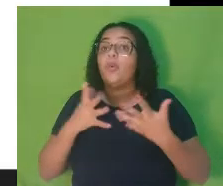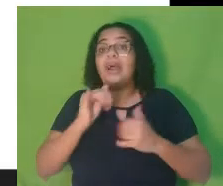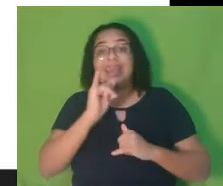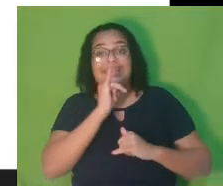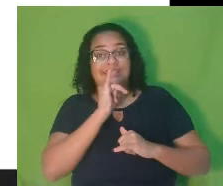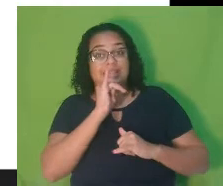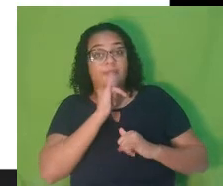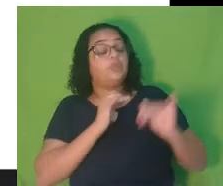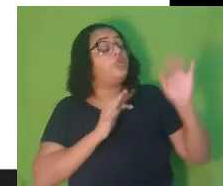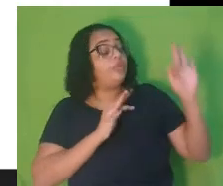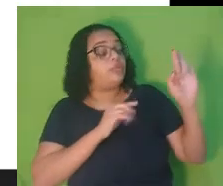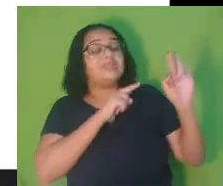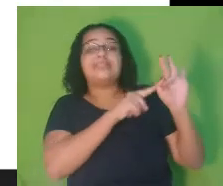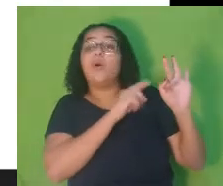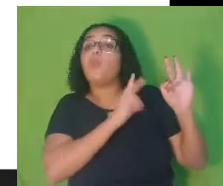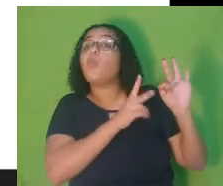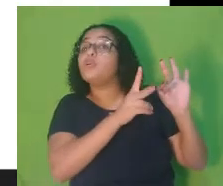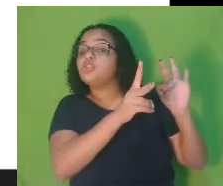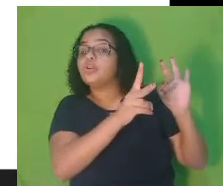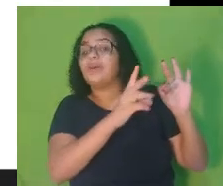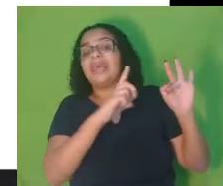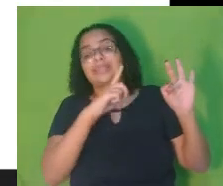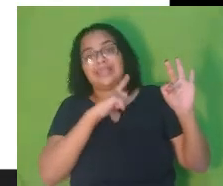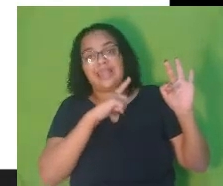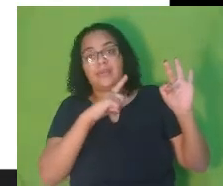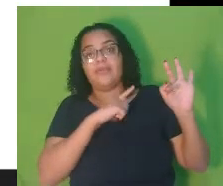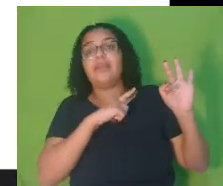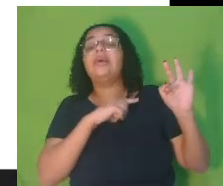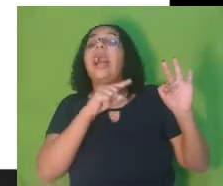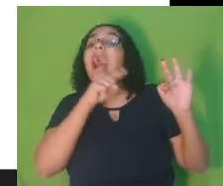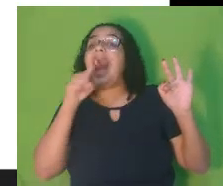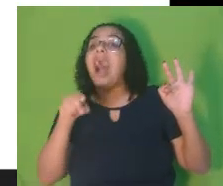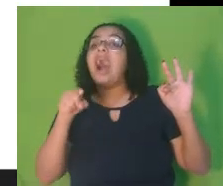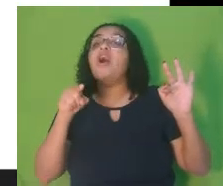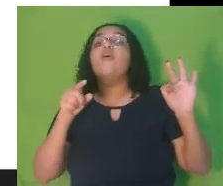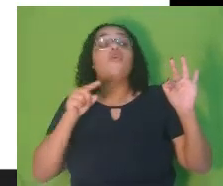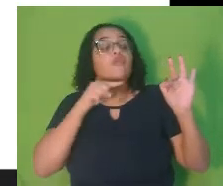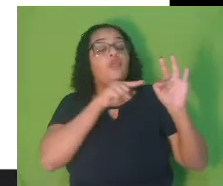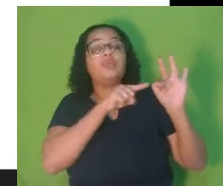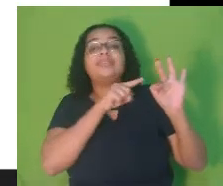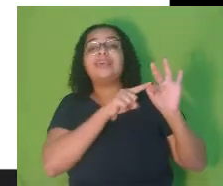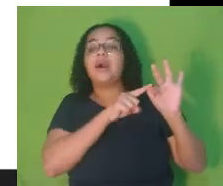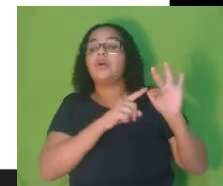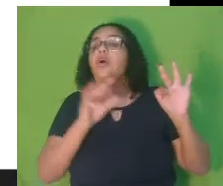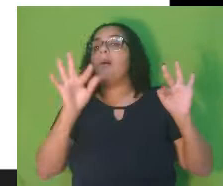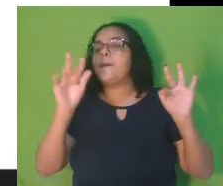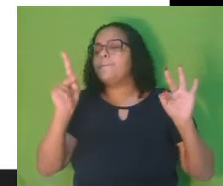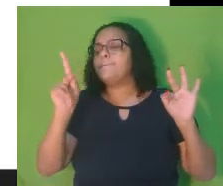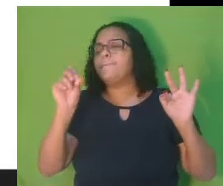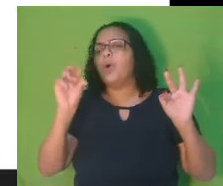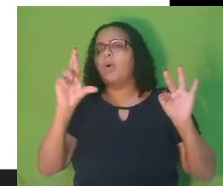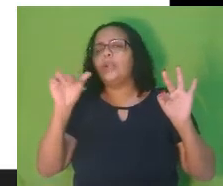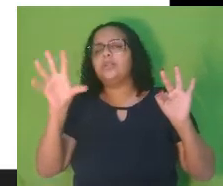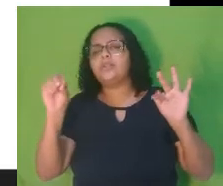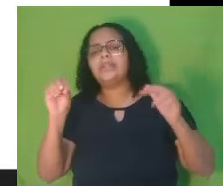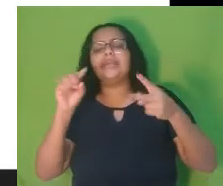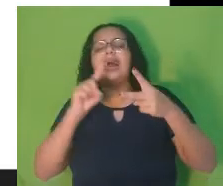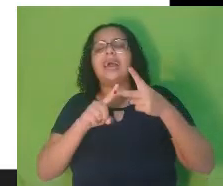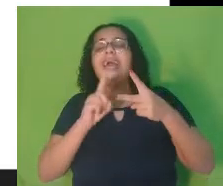Como exemplos de funções contínuas, nós temos as funções elementares, né? As polinomiais,